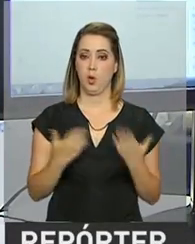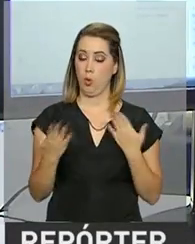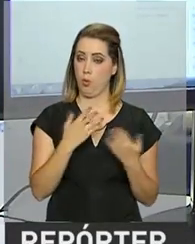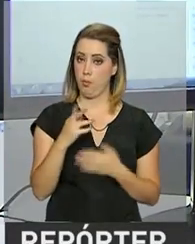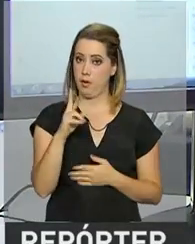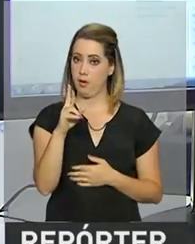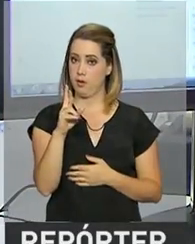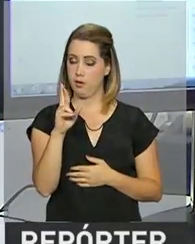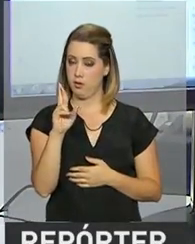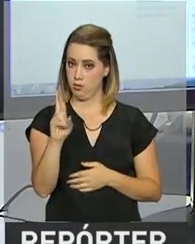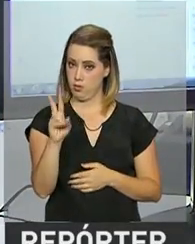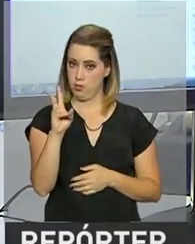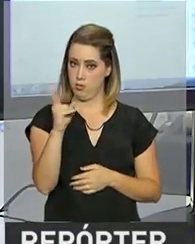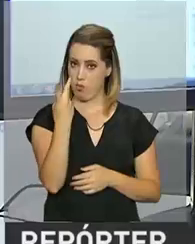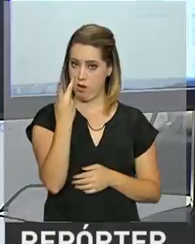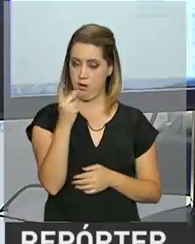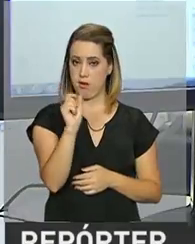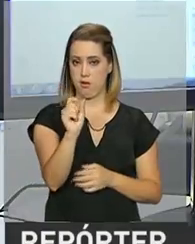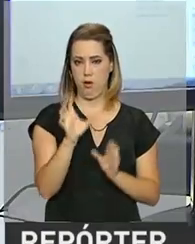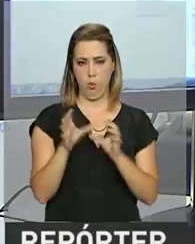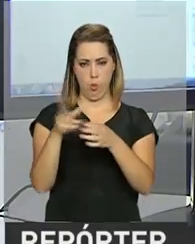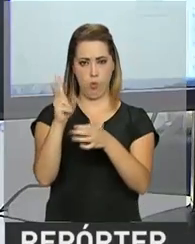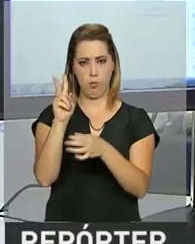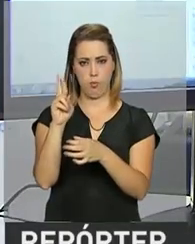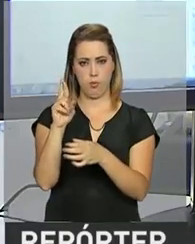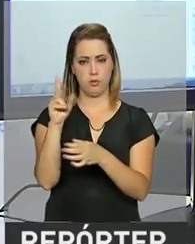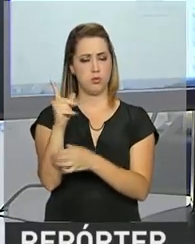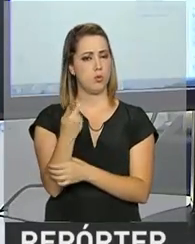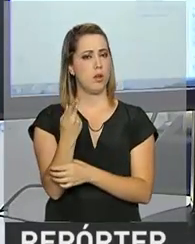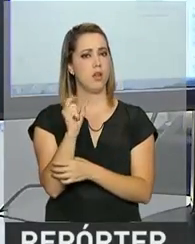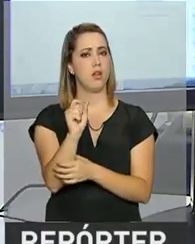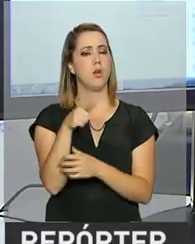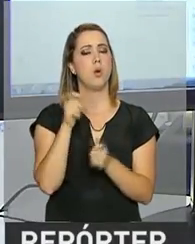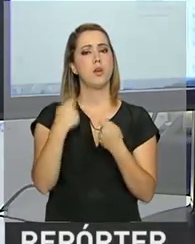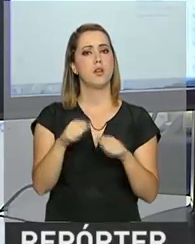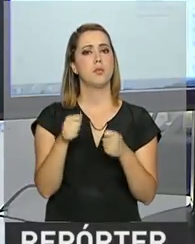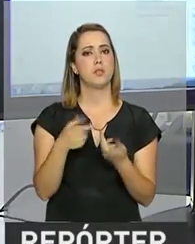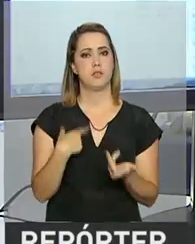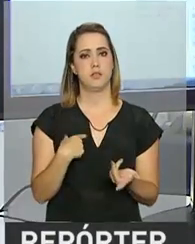mesmo, específico, né? Detalhes de que o empregador precisa. Então,